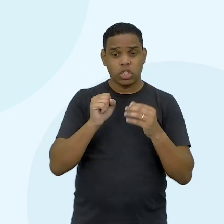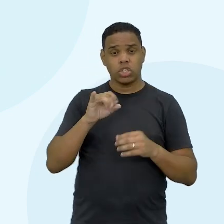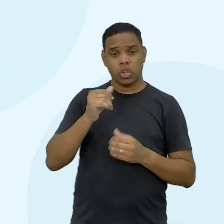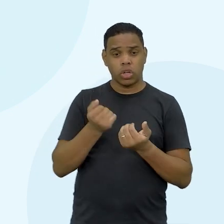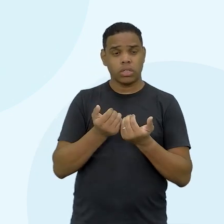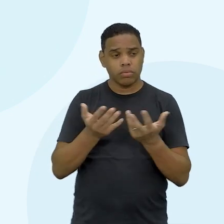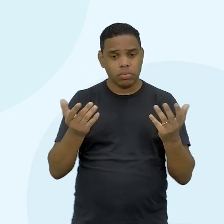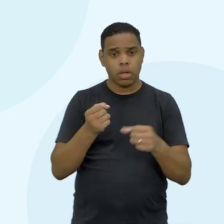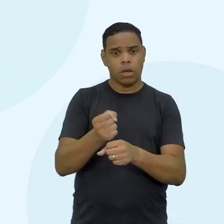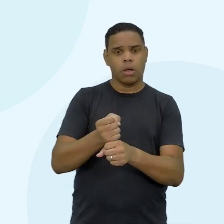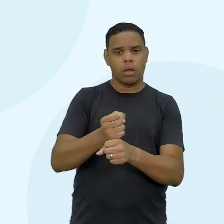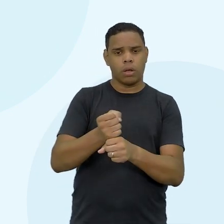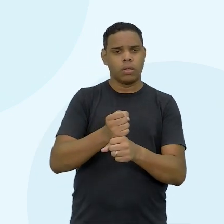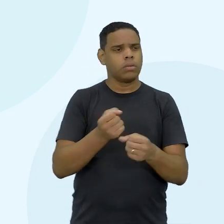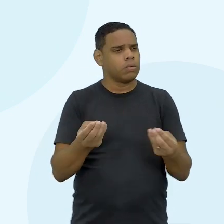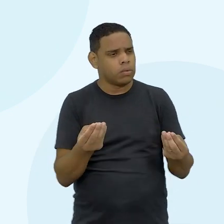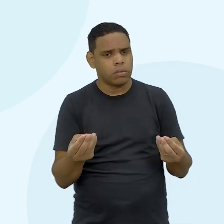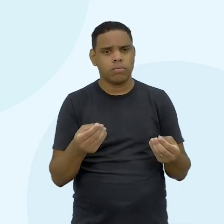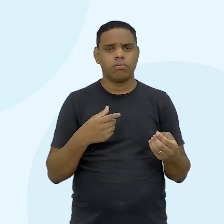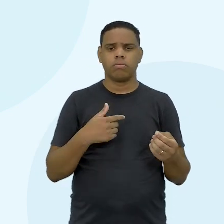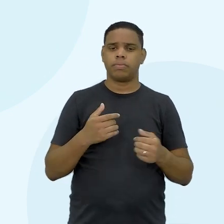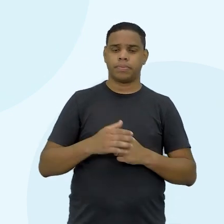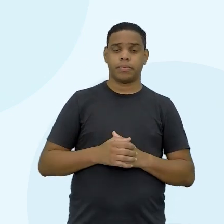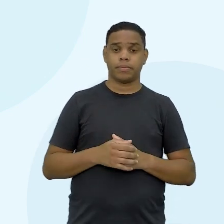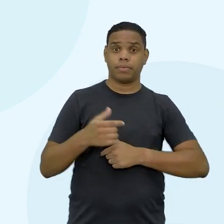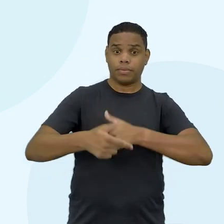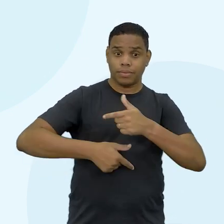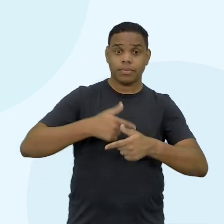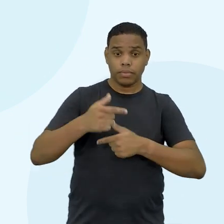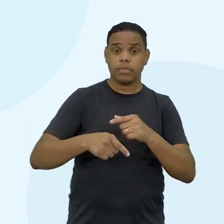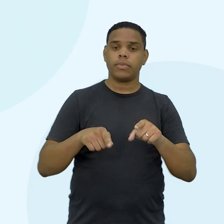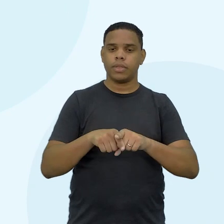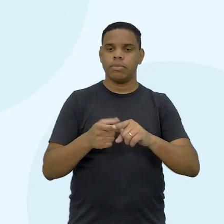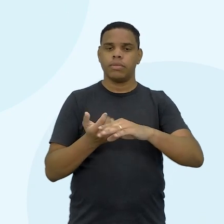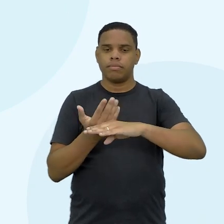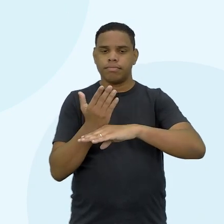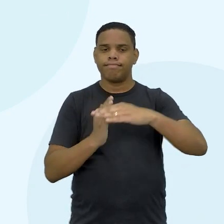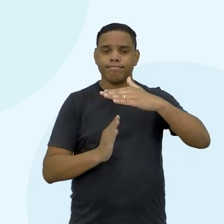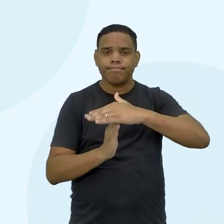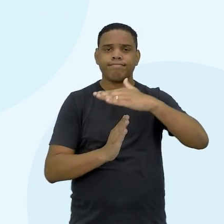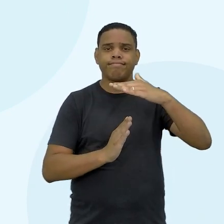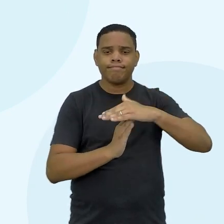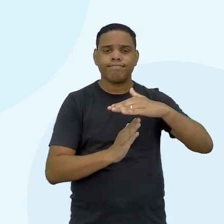vários anos, ou seja, só planta a mesma coisa. O crescimento limitado das